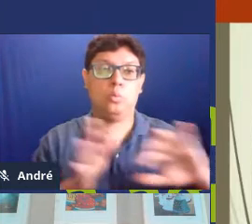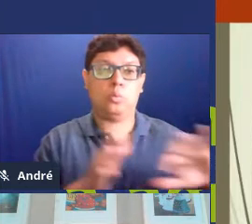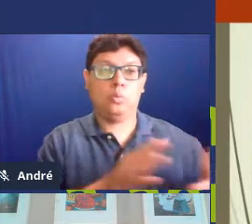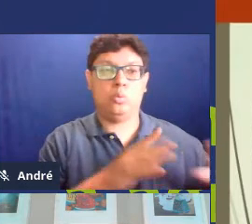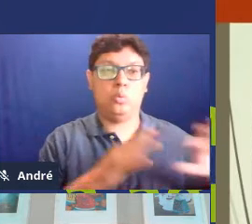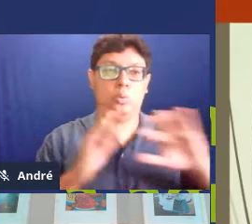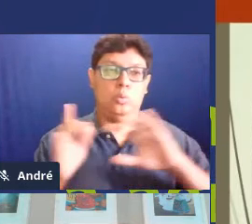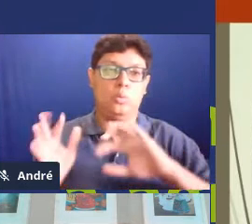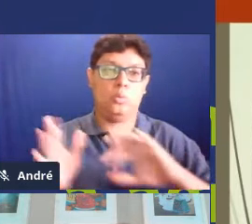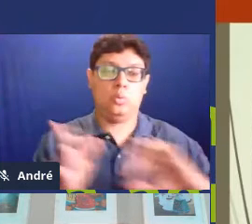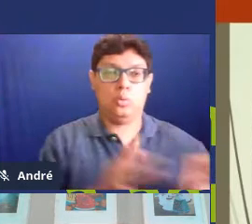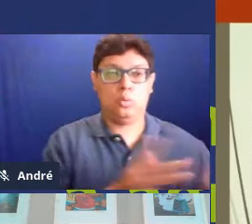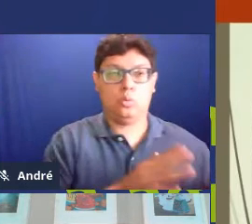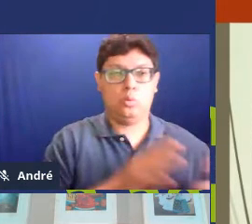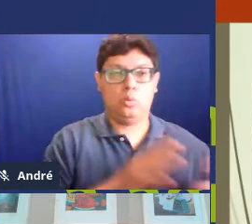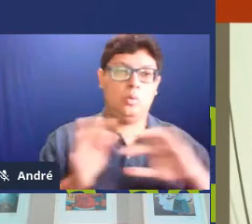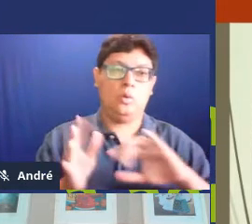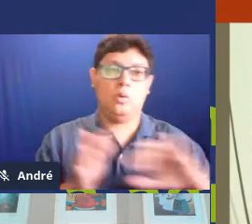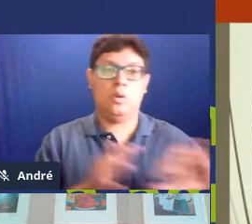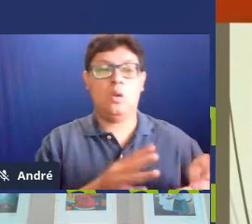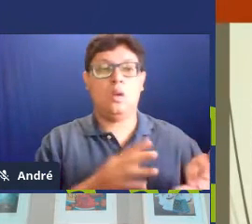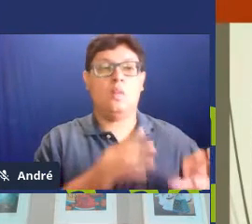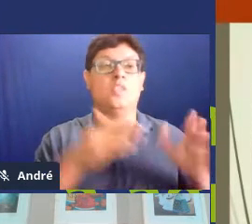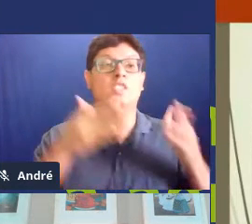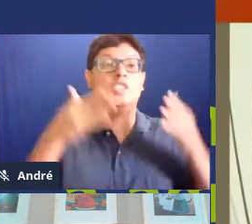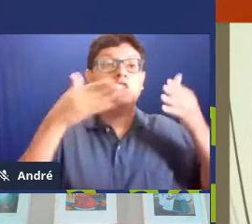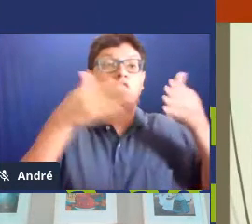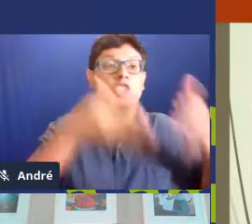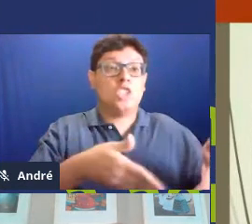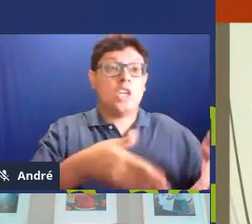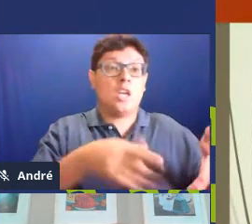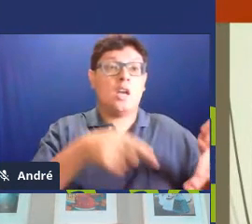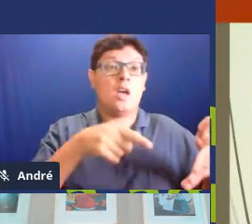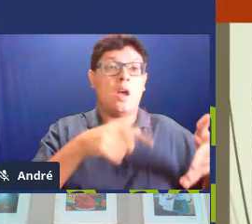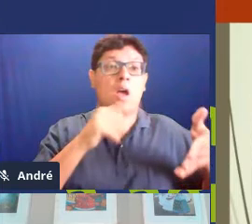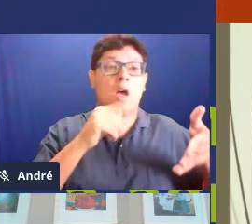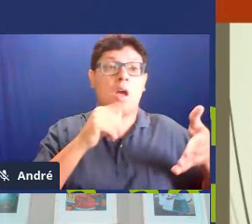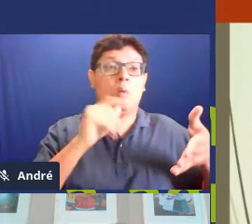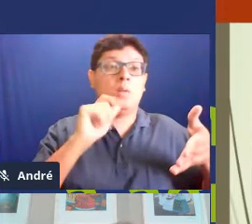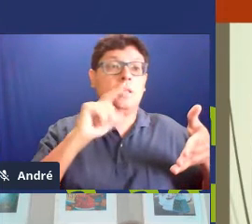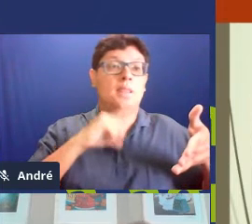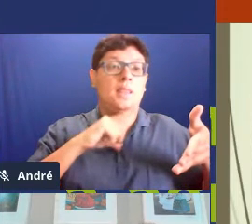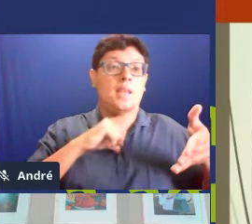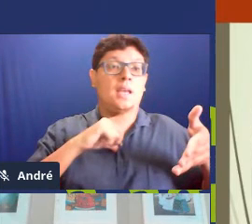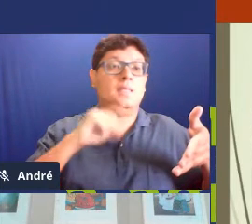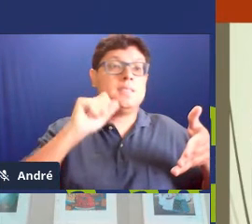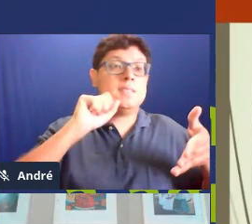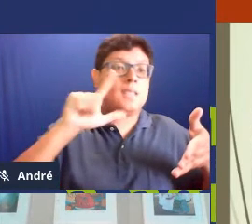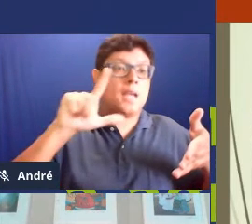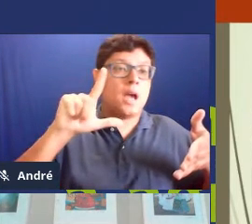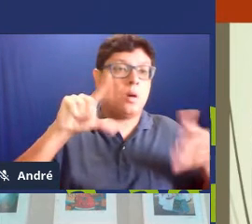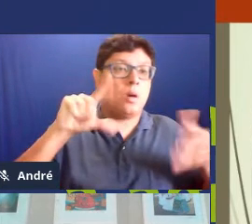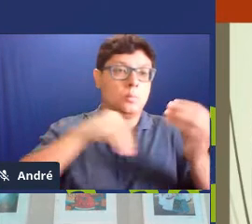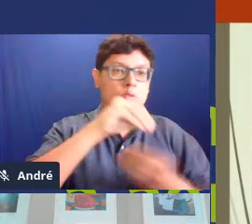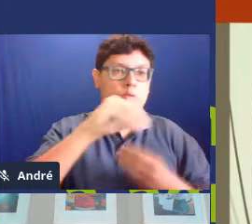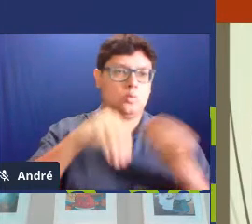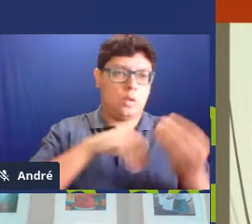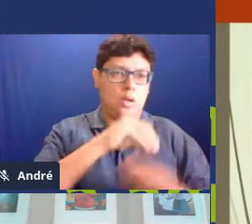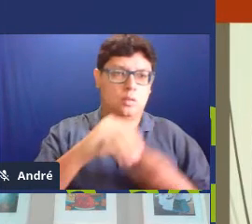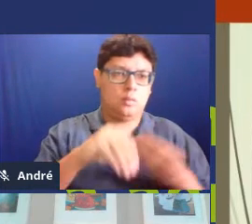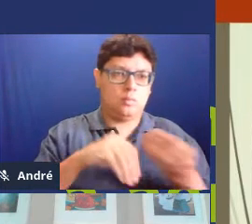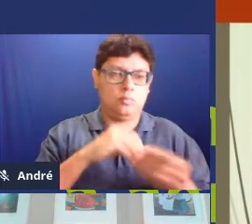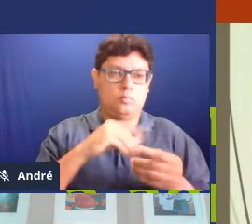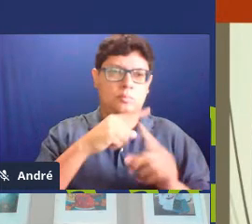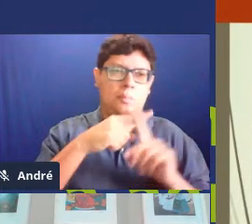água temperada, salobra, para elas se desenvolverem. Ou ela se desloca até esse ambiente e